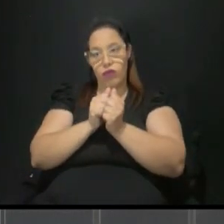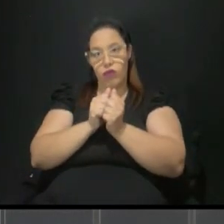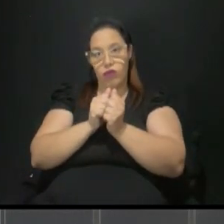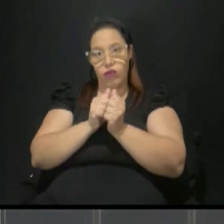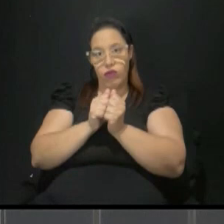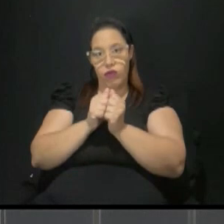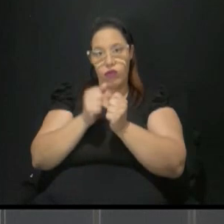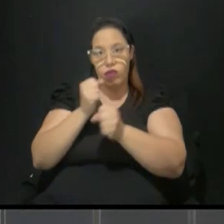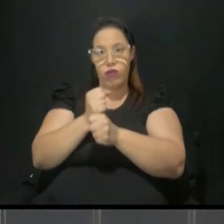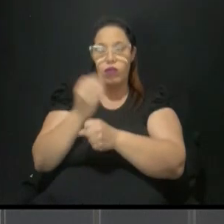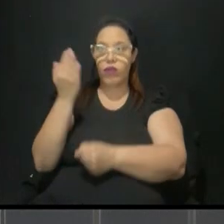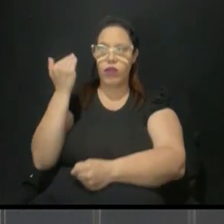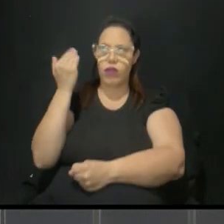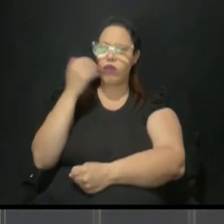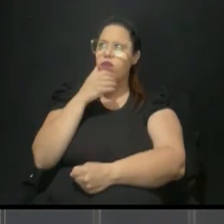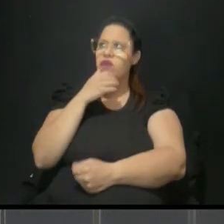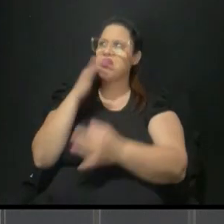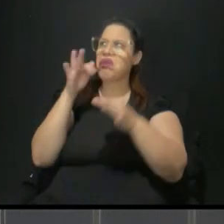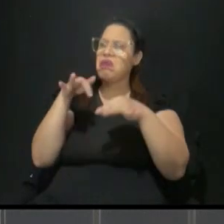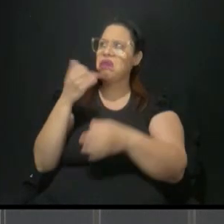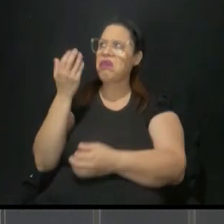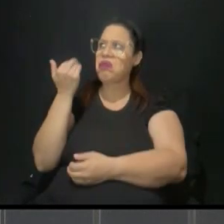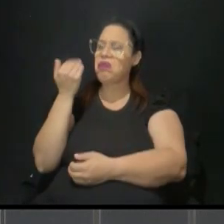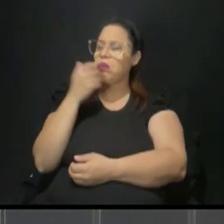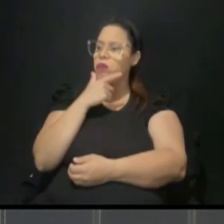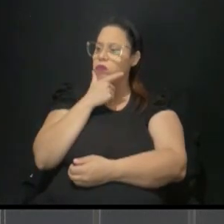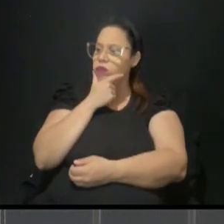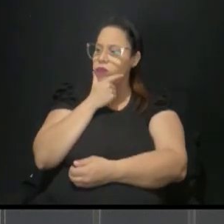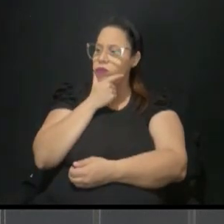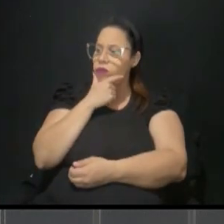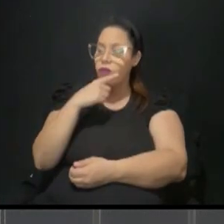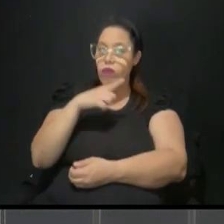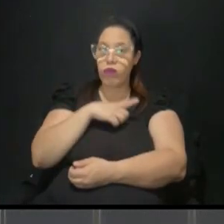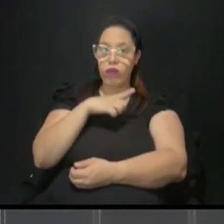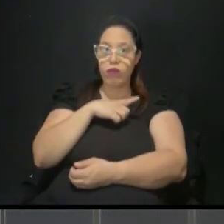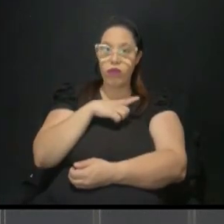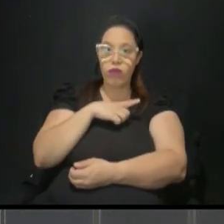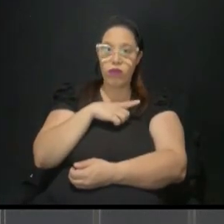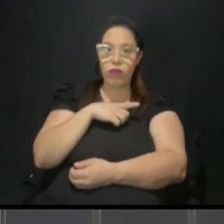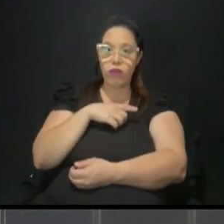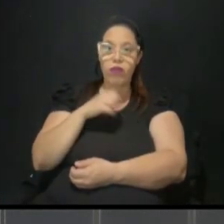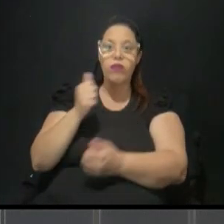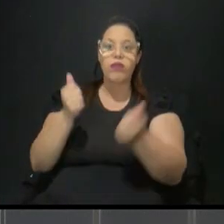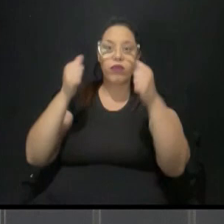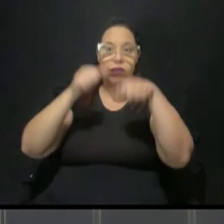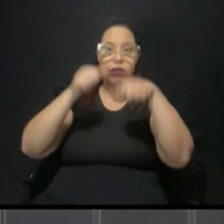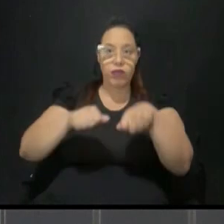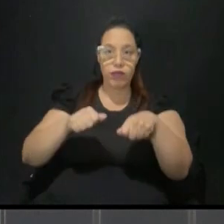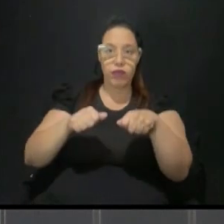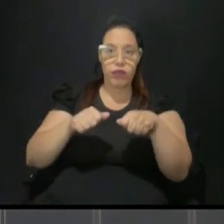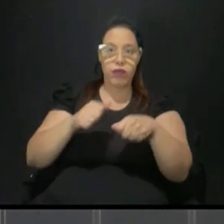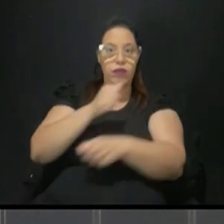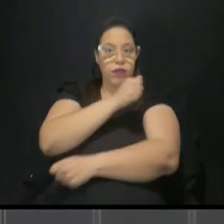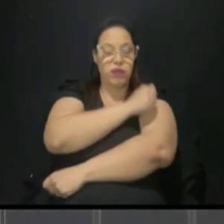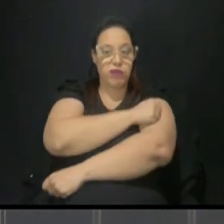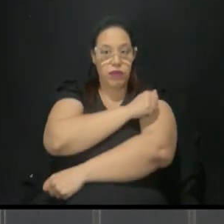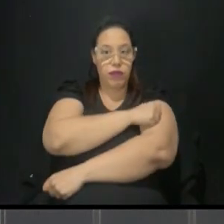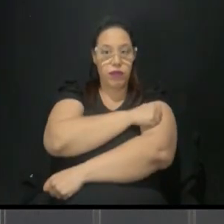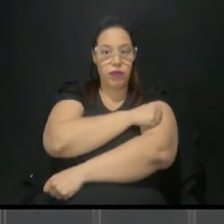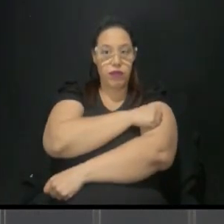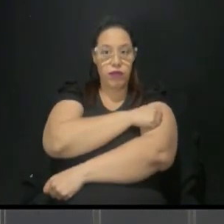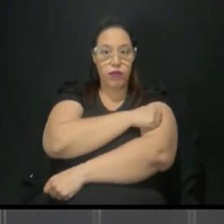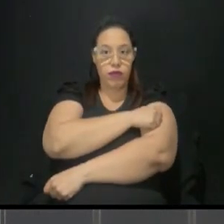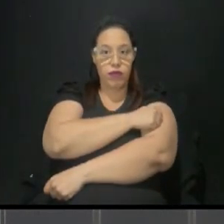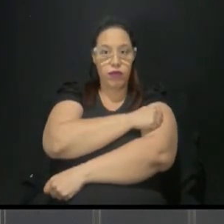do ano passado, nós tivemos essa possibilidade de que os alunos participassem, né,